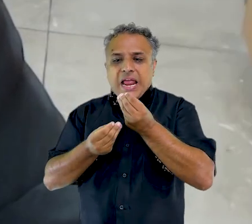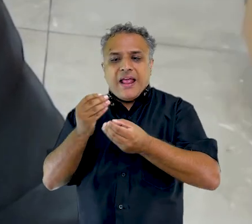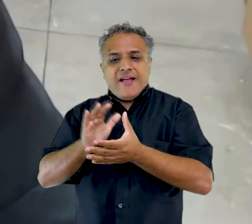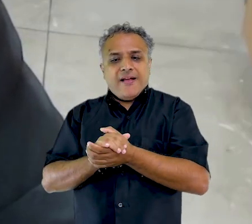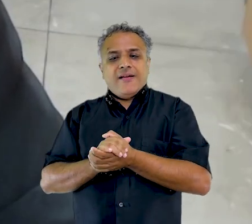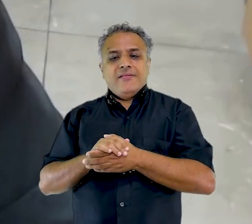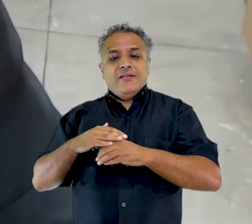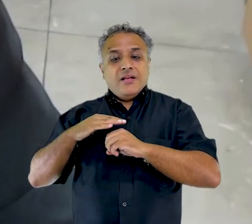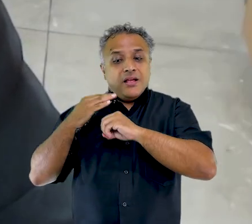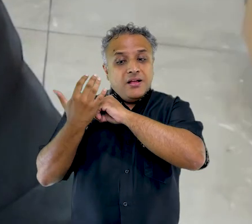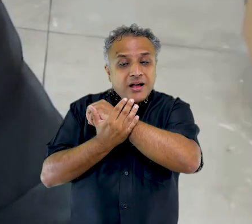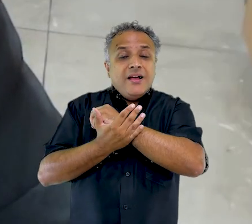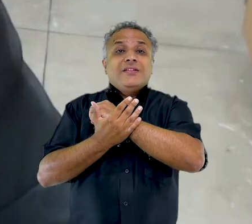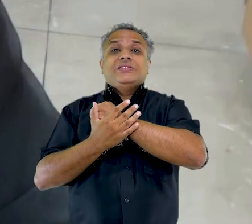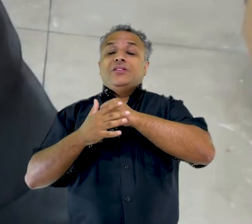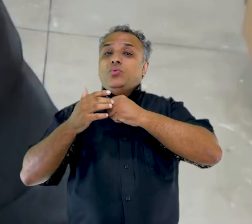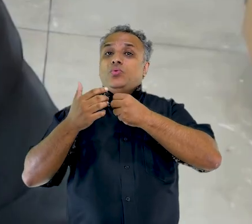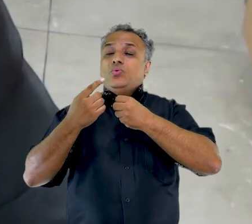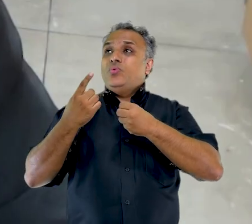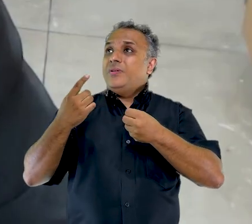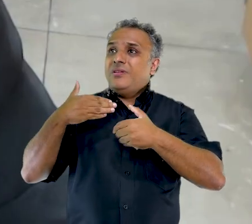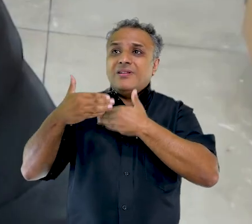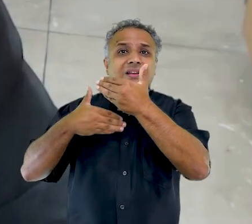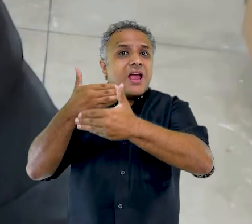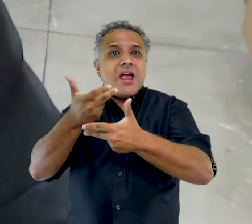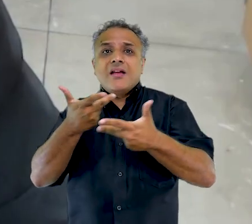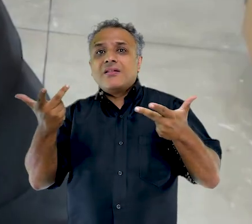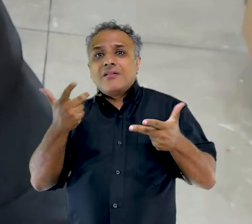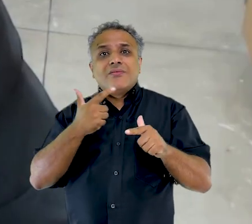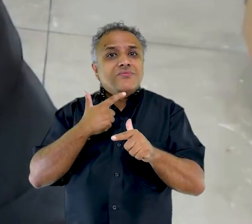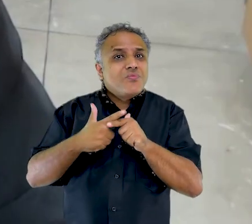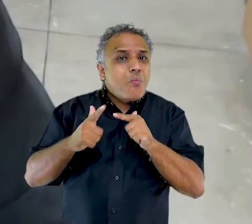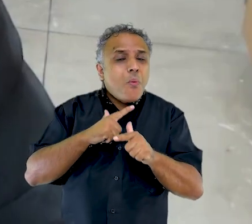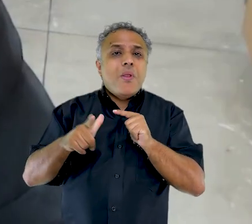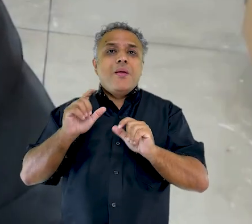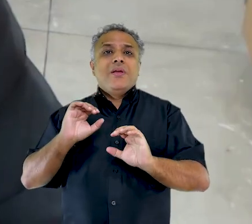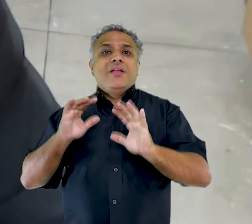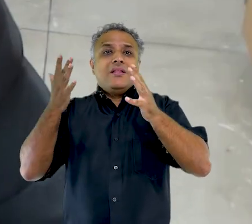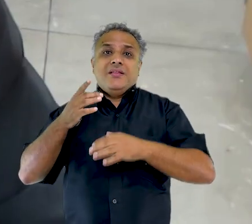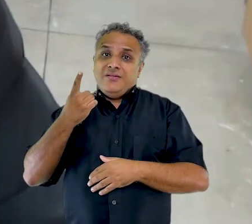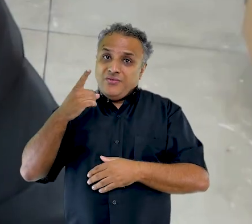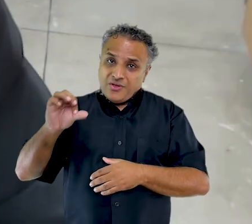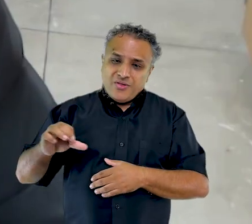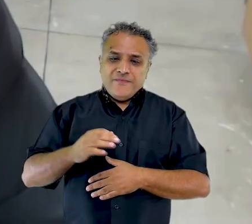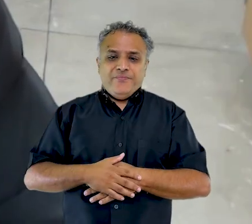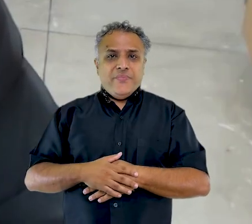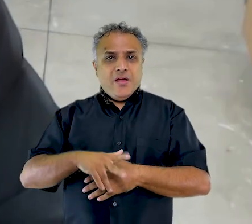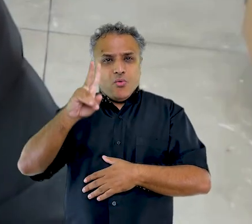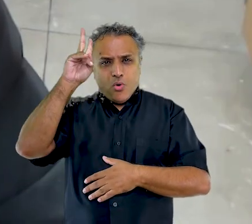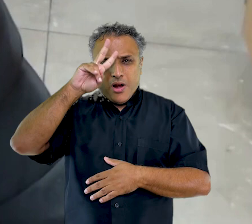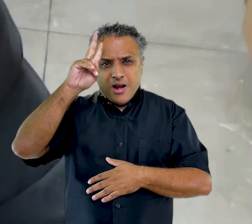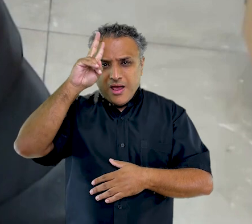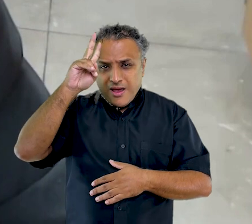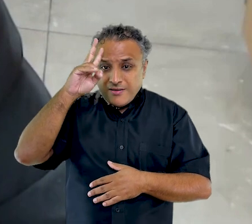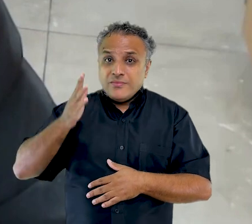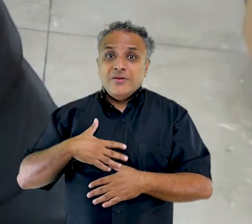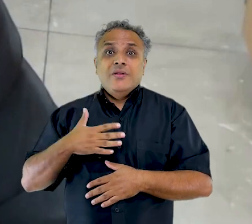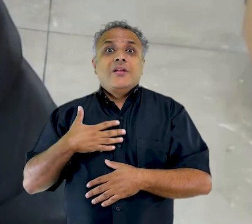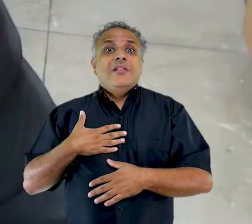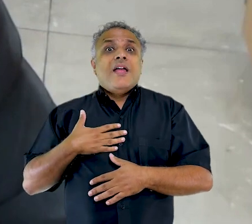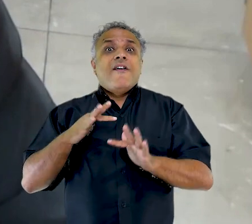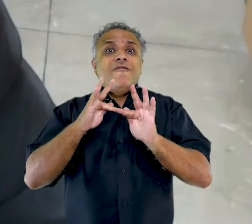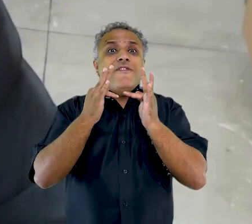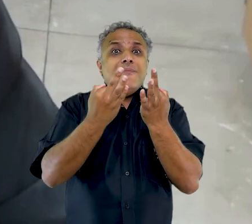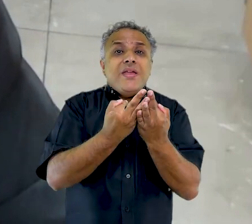das causas, efeitos, consequências da Covid-19. Eu me lembro que quando a gente perdia um familiar ou